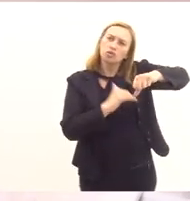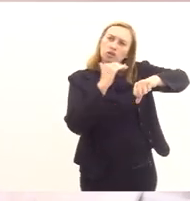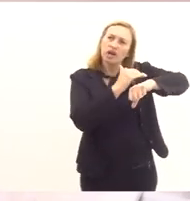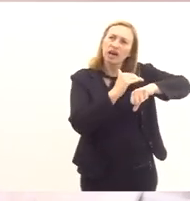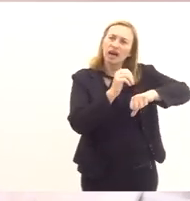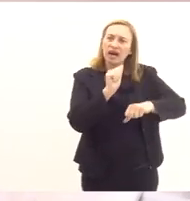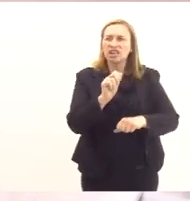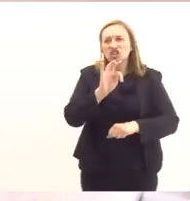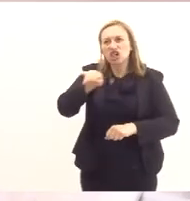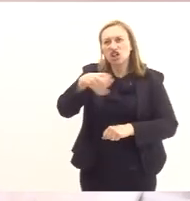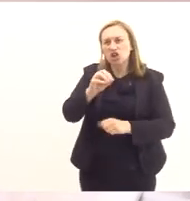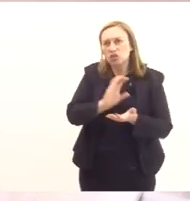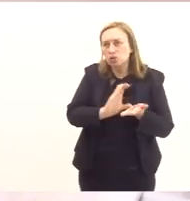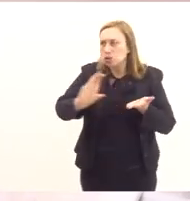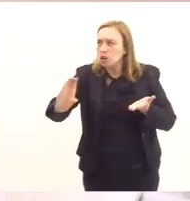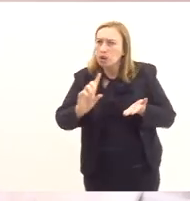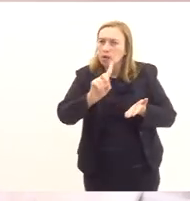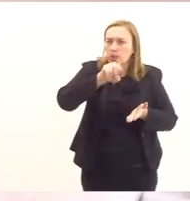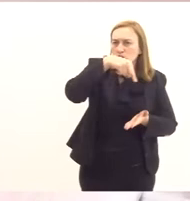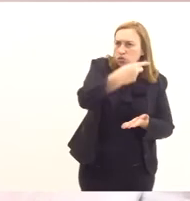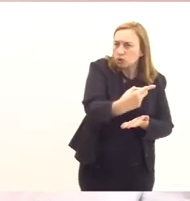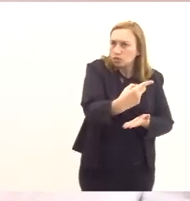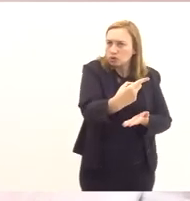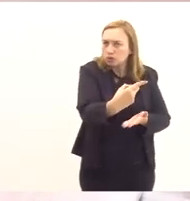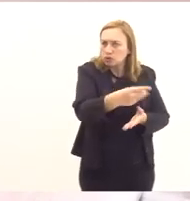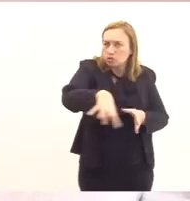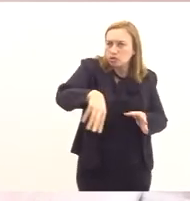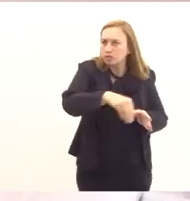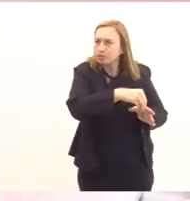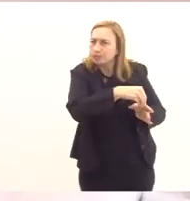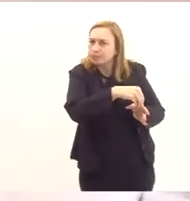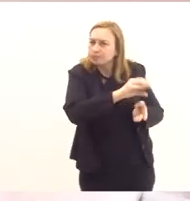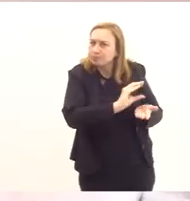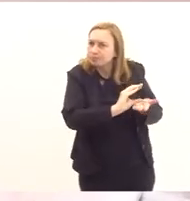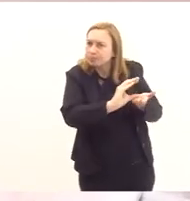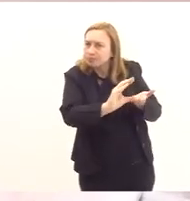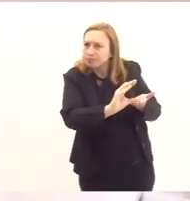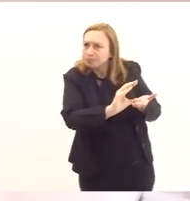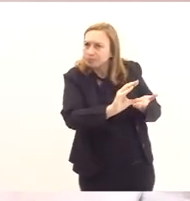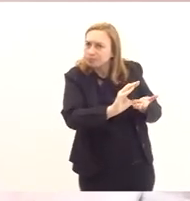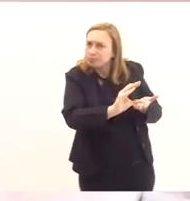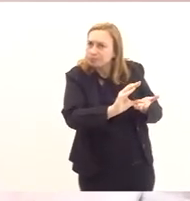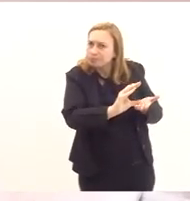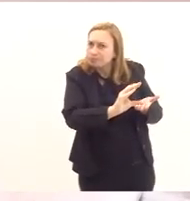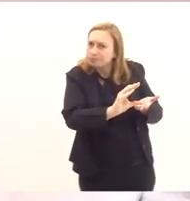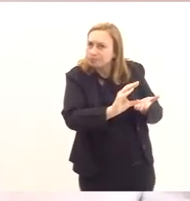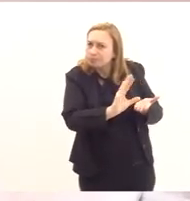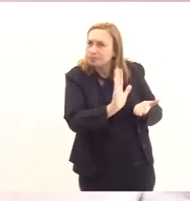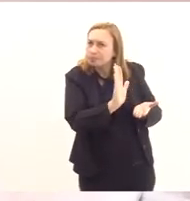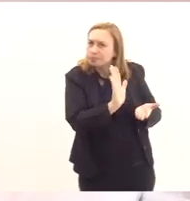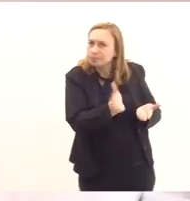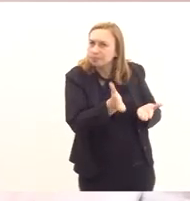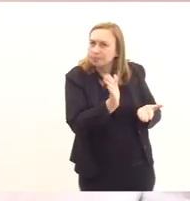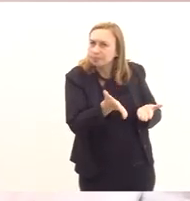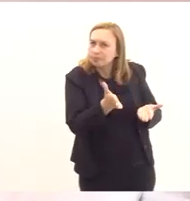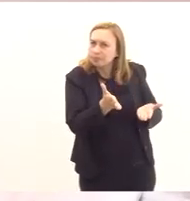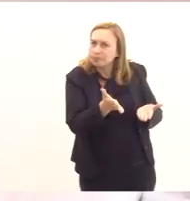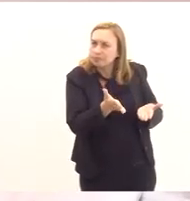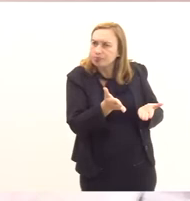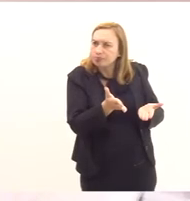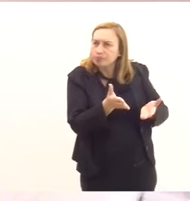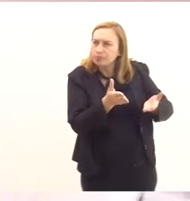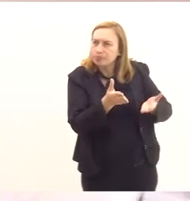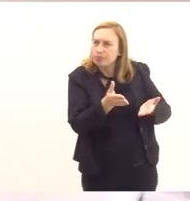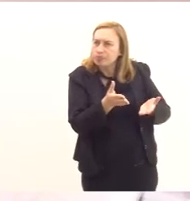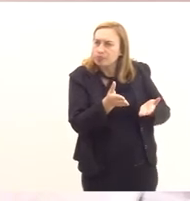gengivas o restante a complementariedade desse desse desse orçamento era algo que já estava no